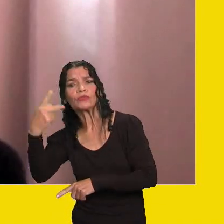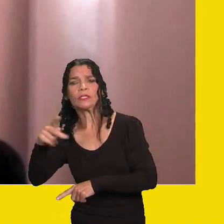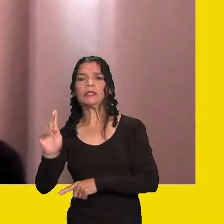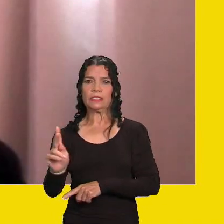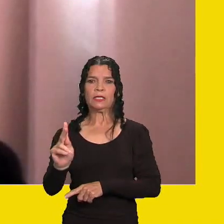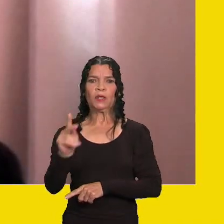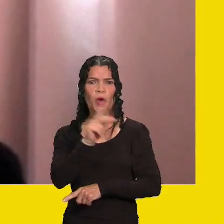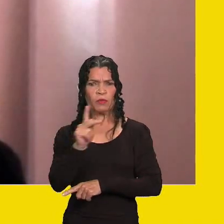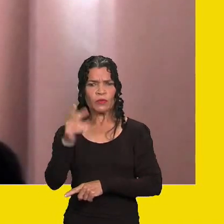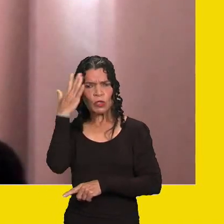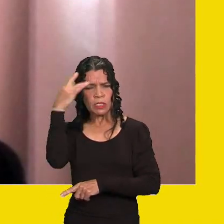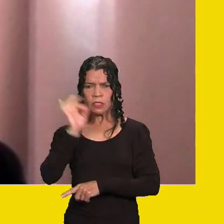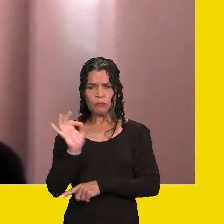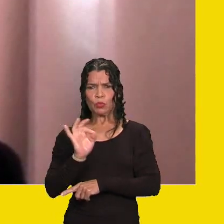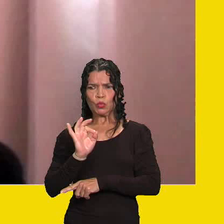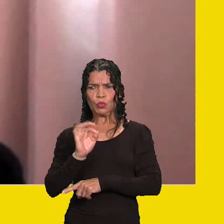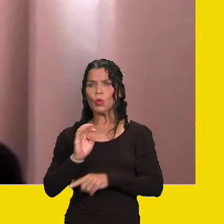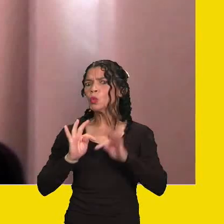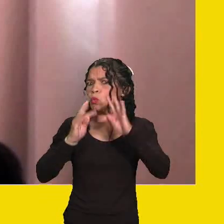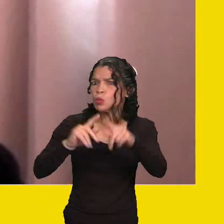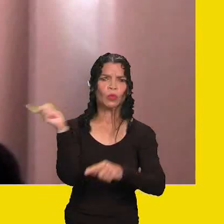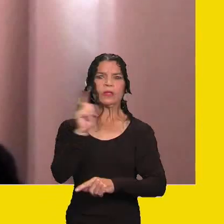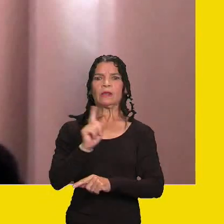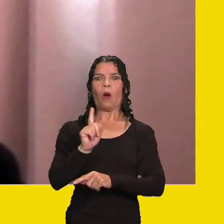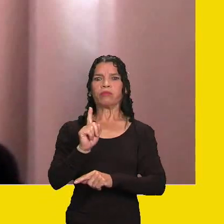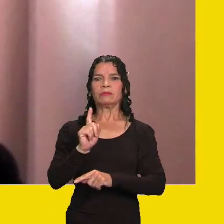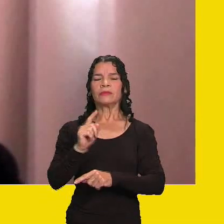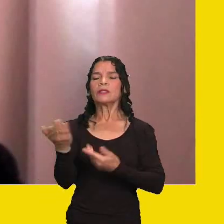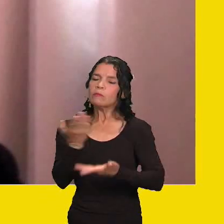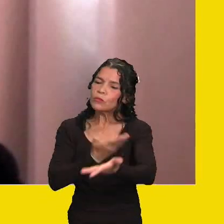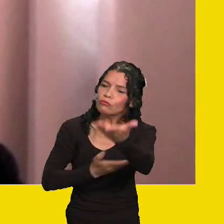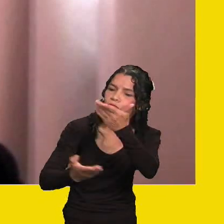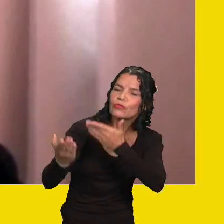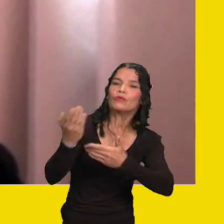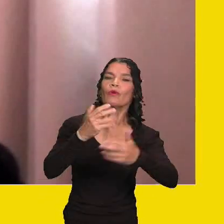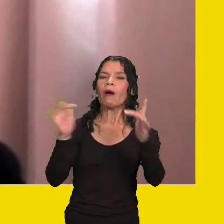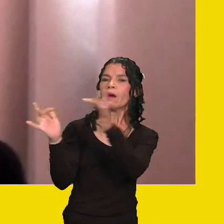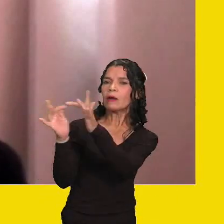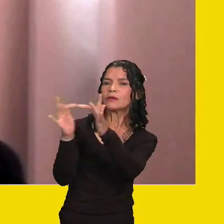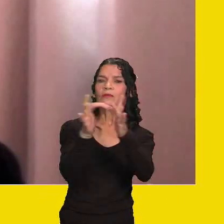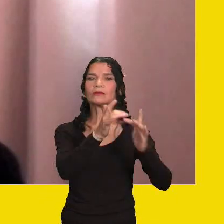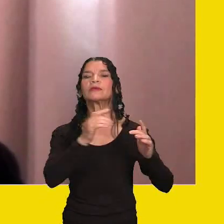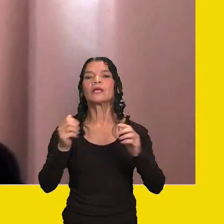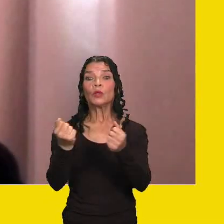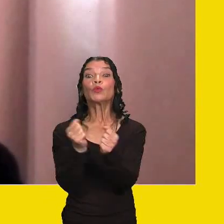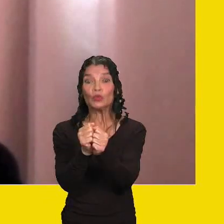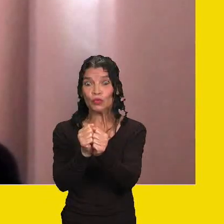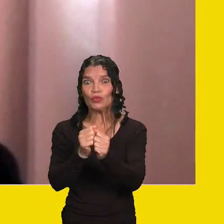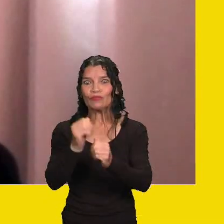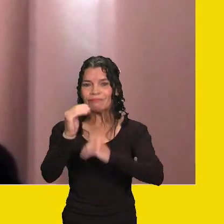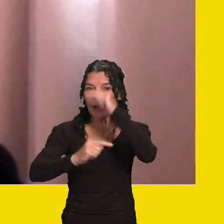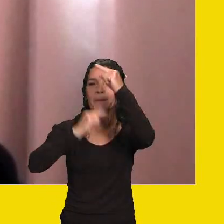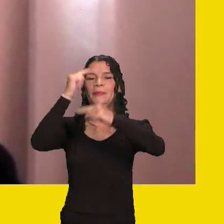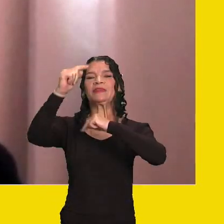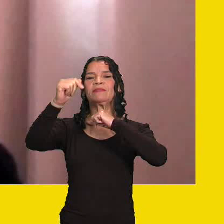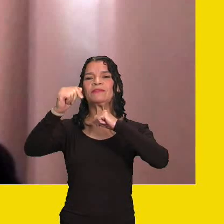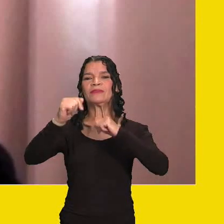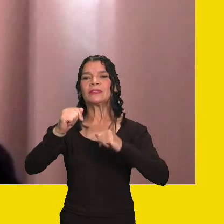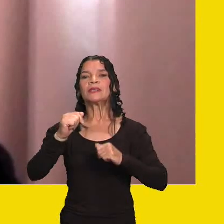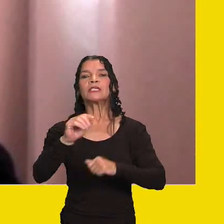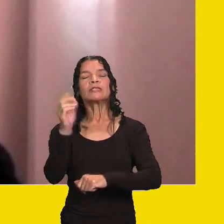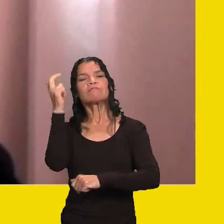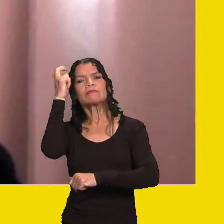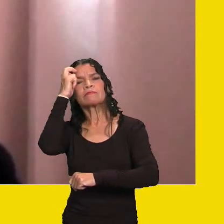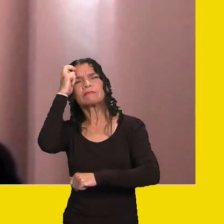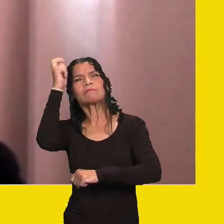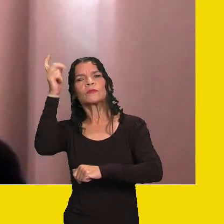tudo. Então, eu também não tenho obrigação de saber tudo e eu vou construir o meu conhecimento aqui junto. Né? Isso me faz lembrar do círculo de cultura